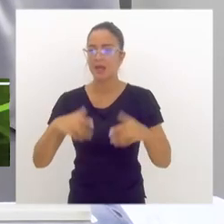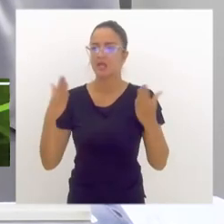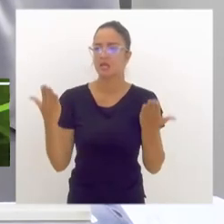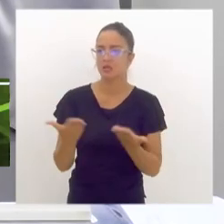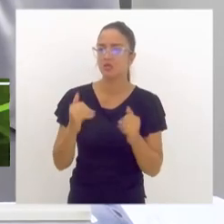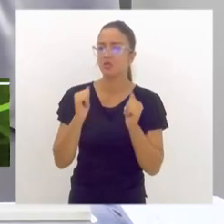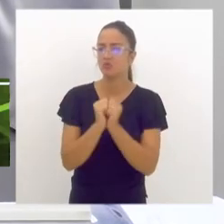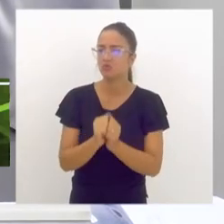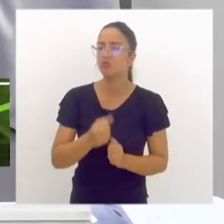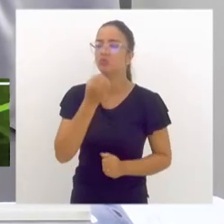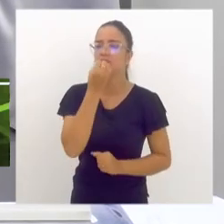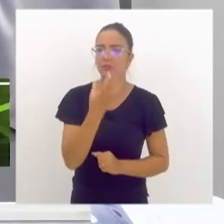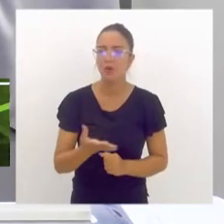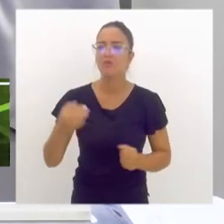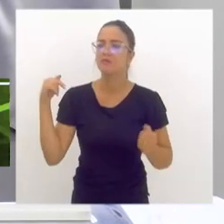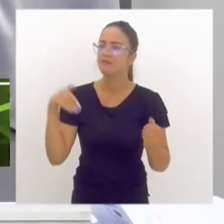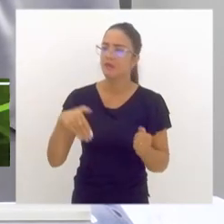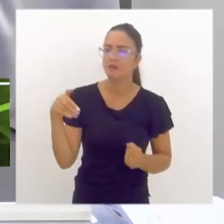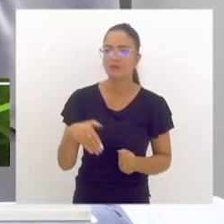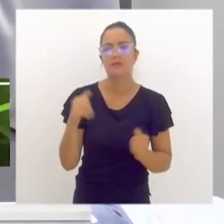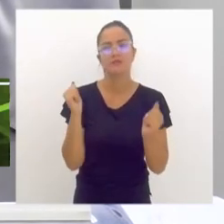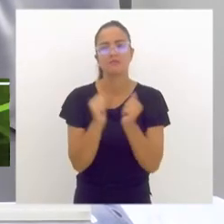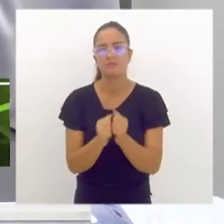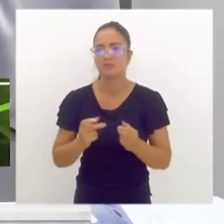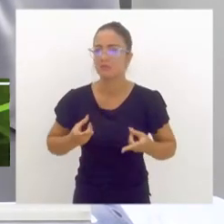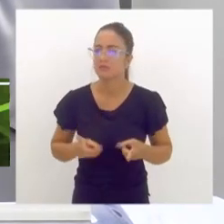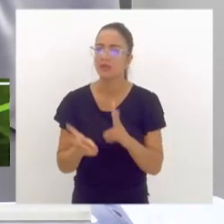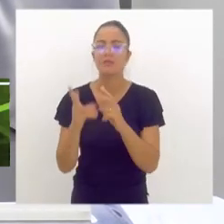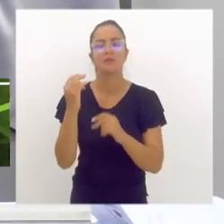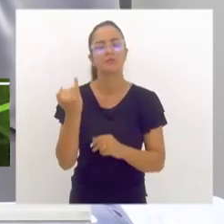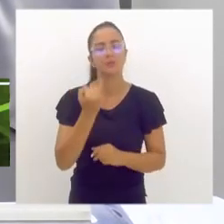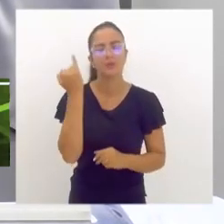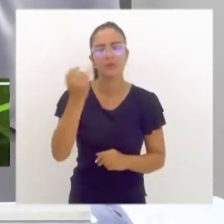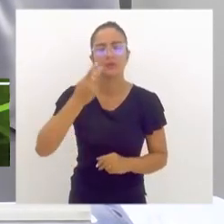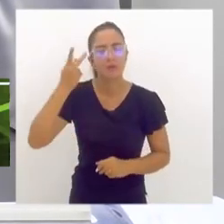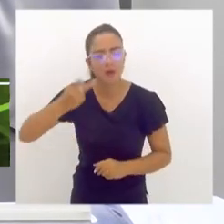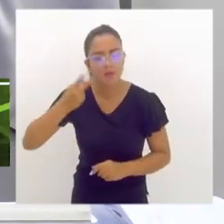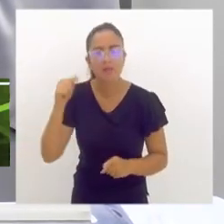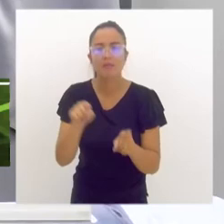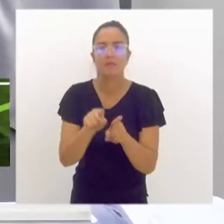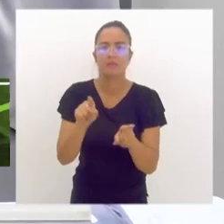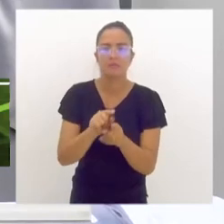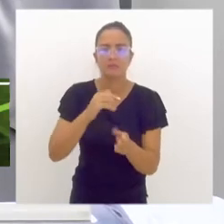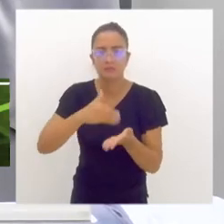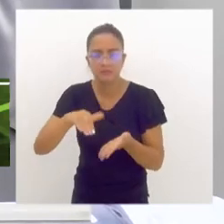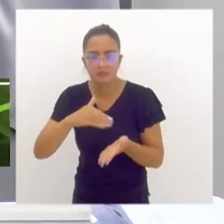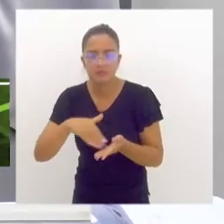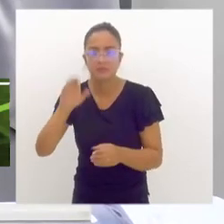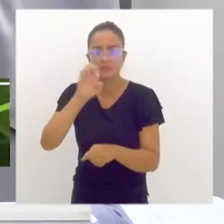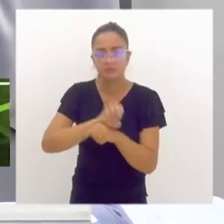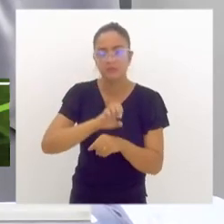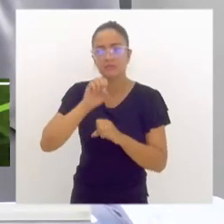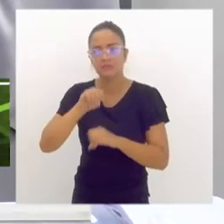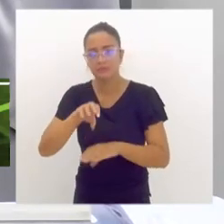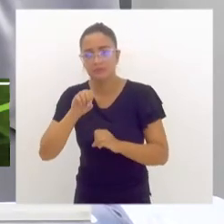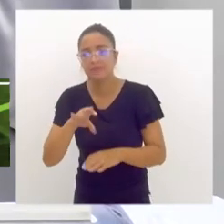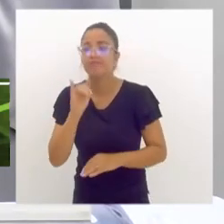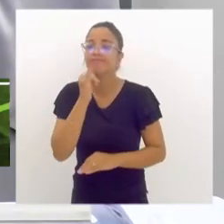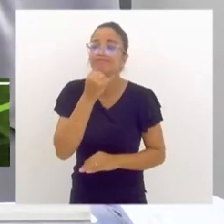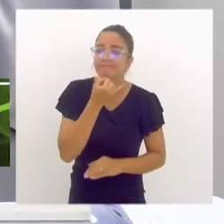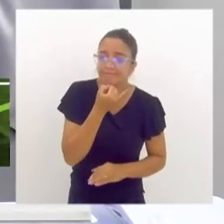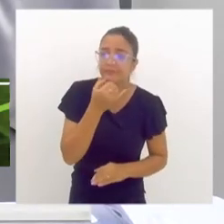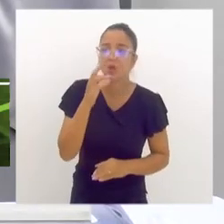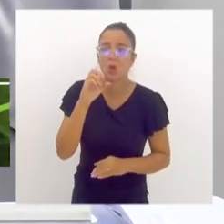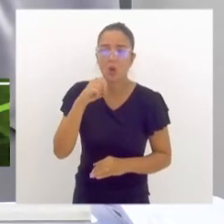nesse diálogo, não só com o Parlamento, mas também com a Secretaria de Estado de Educação. Infelizmente, o Conselho não veio na